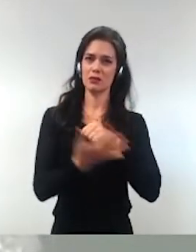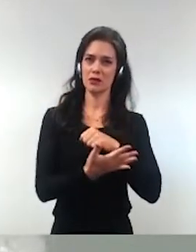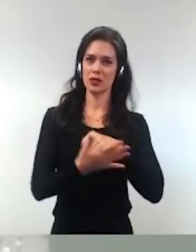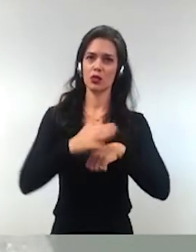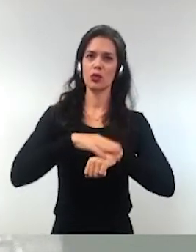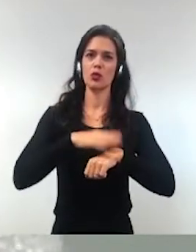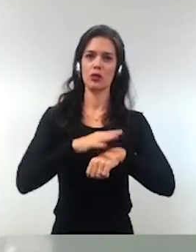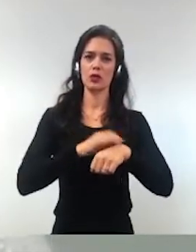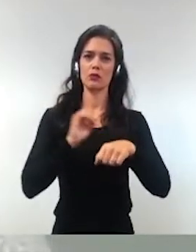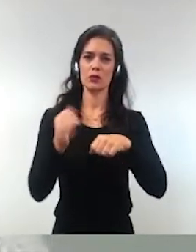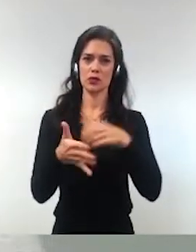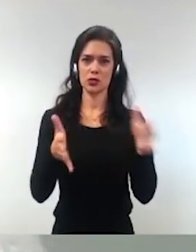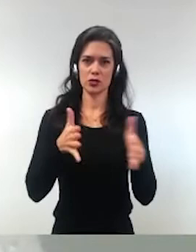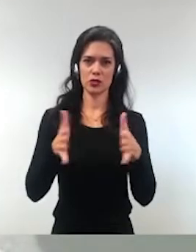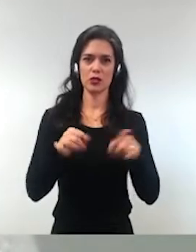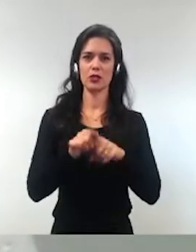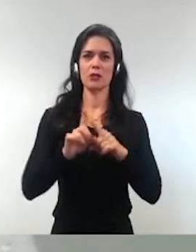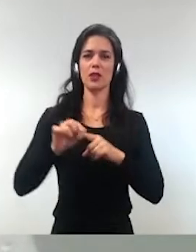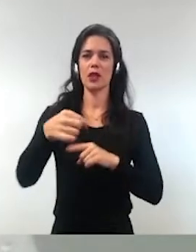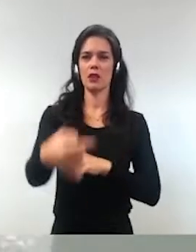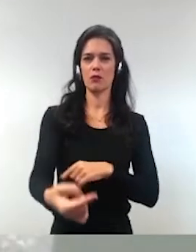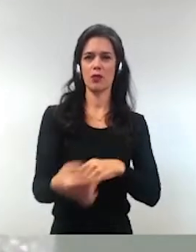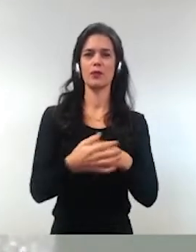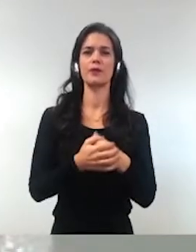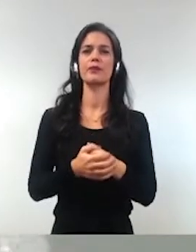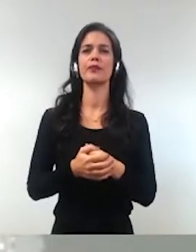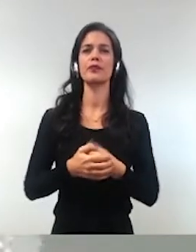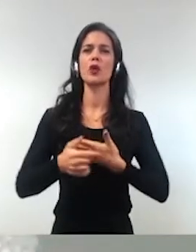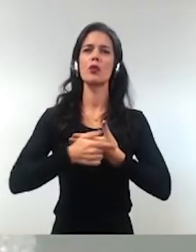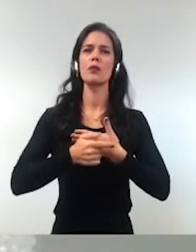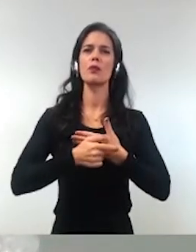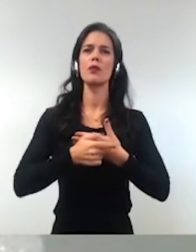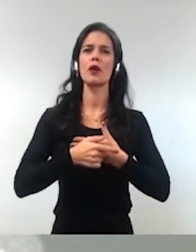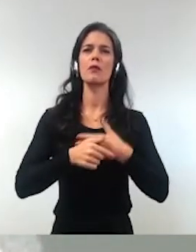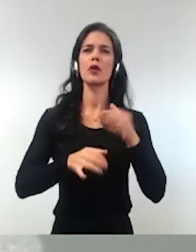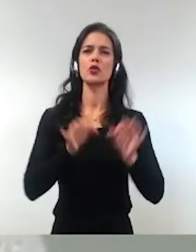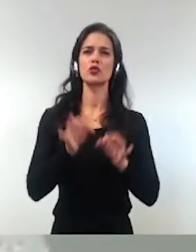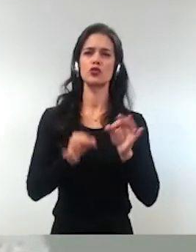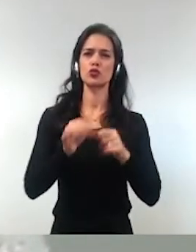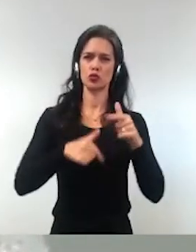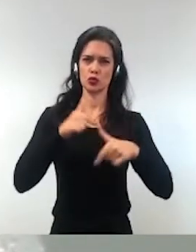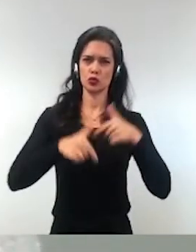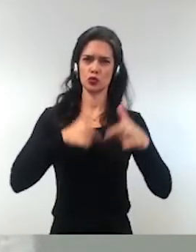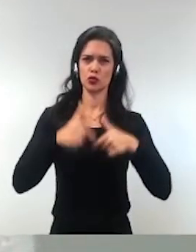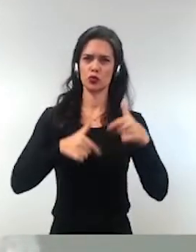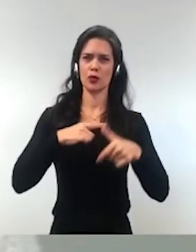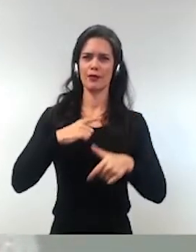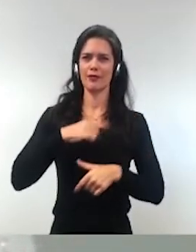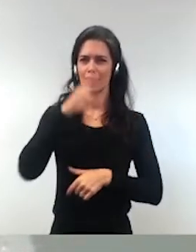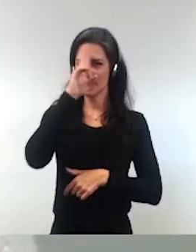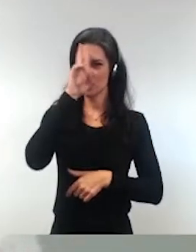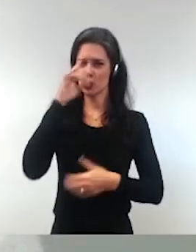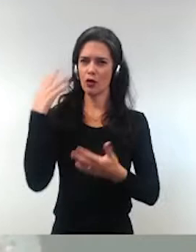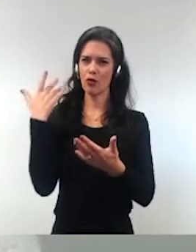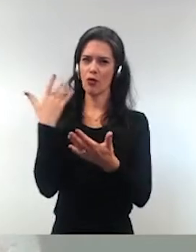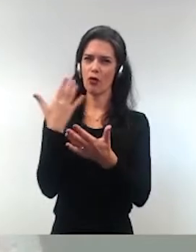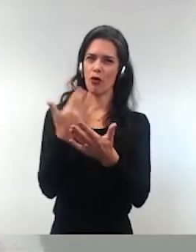durante a pandemia, mas também pós-pandemia. O papel que a Justiça do Trabalho tem historicamente